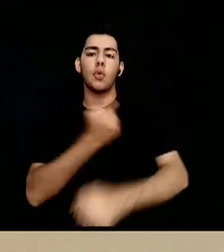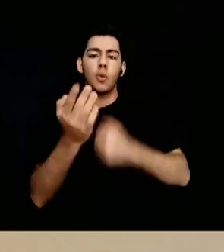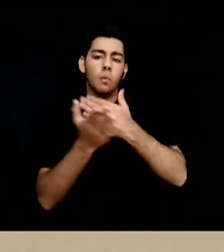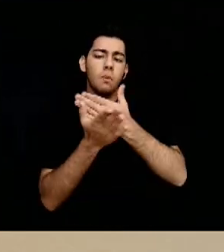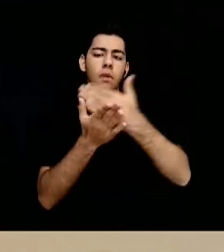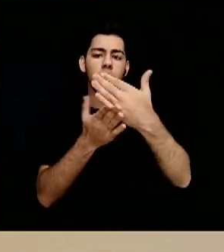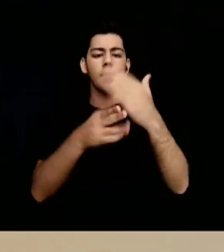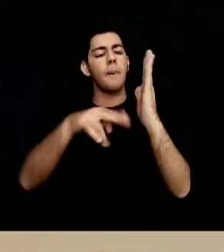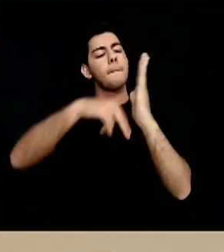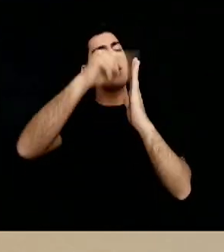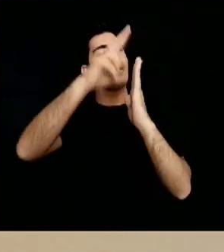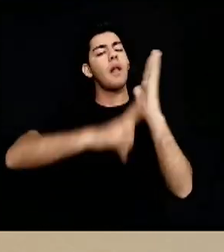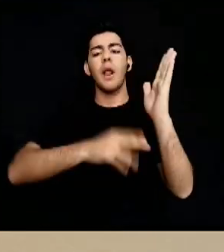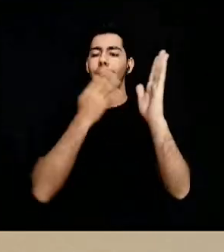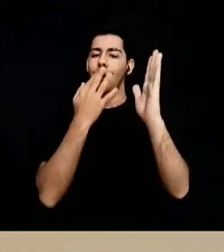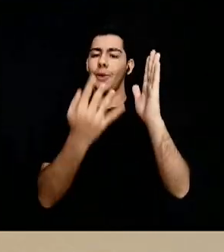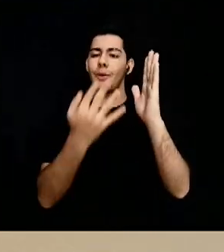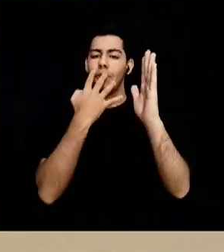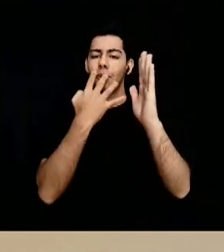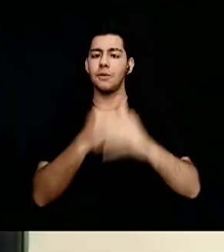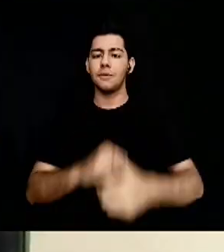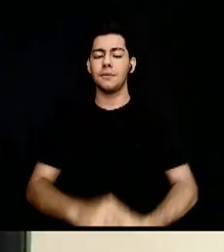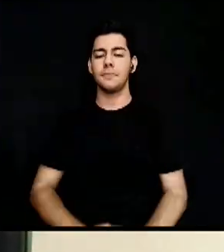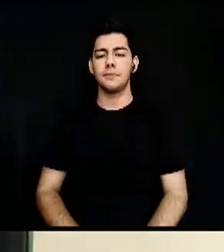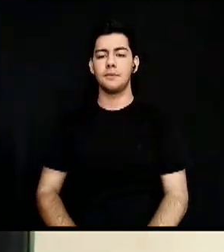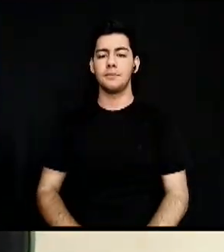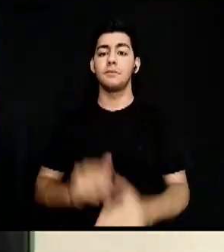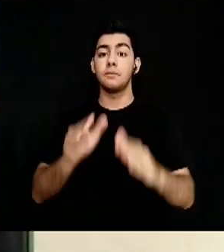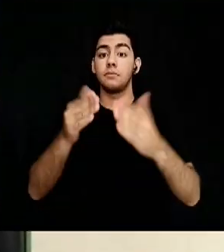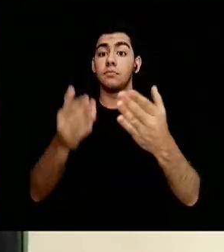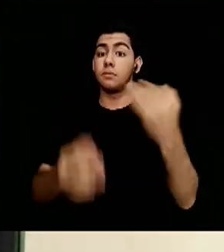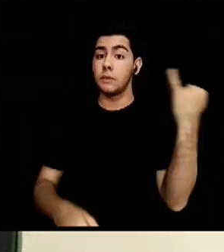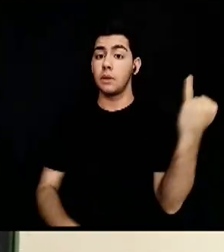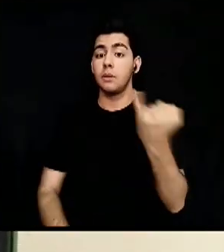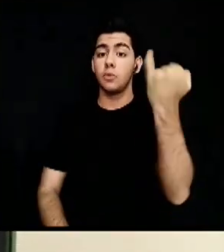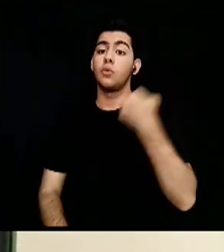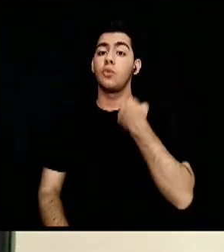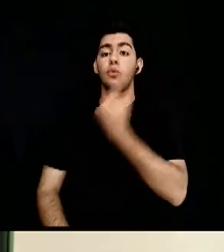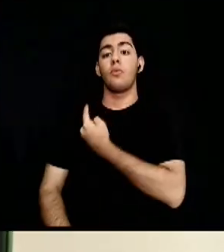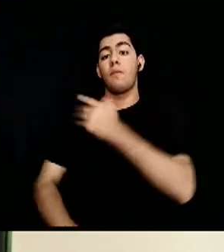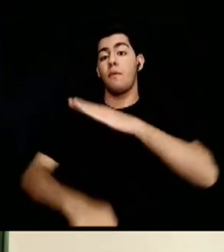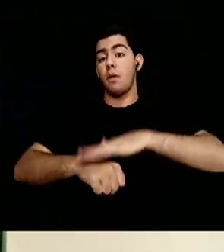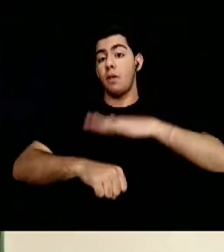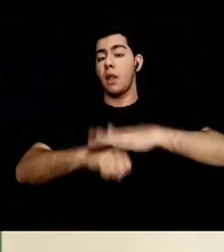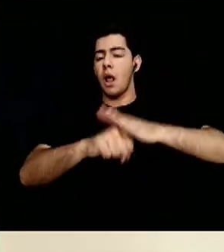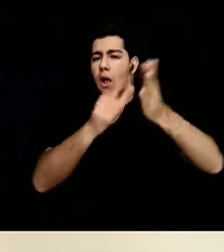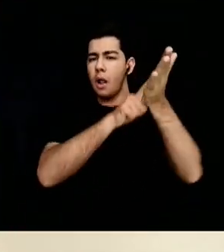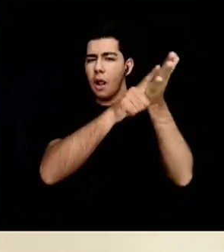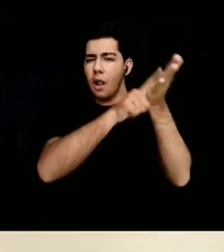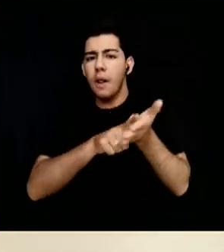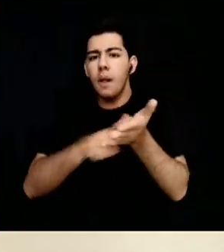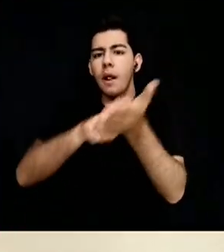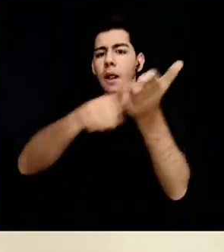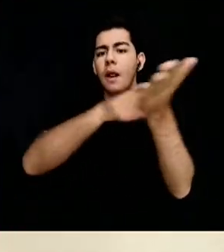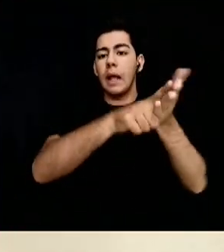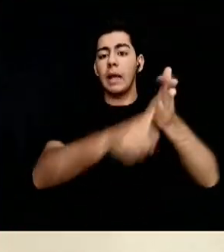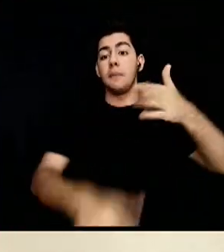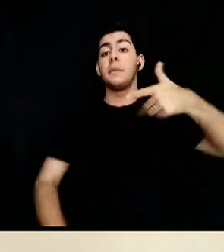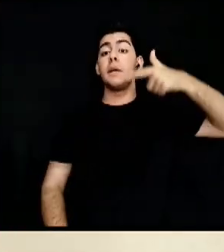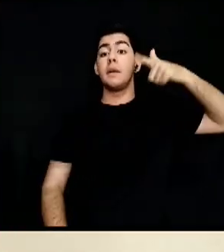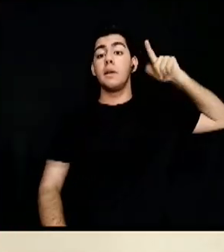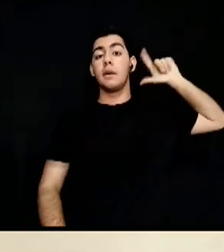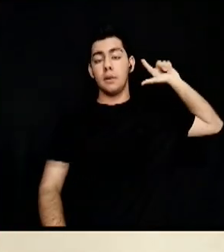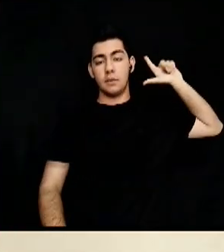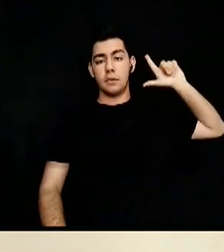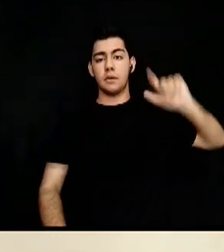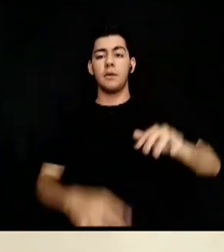lá. É bem importante que a gente limpe bem a nossa peça antes de qualquer coisa, tá? A cerâmica,